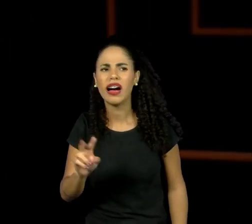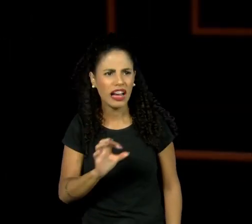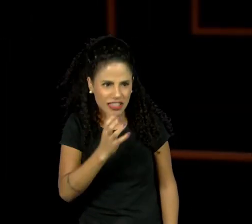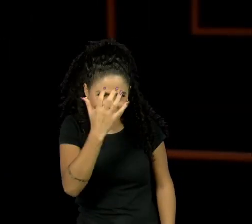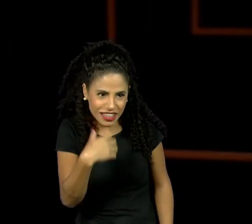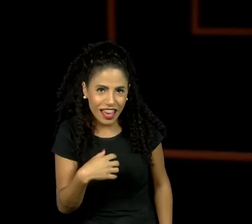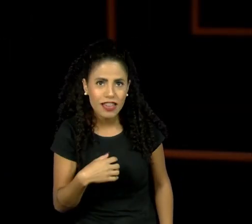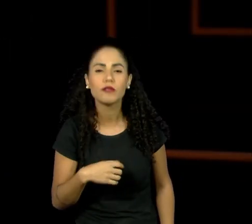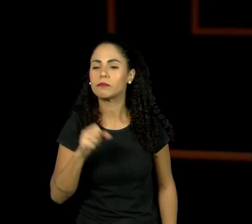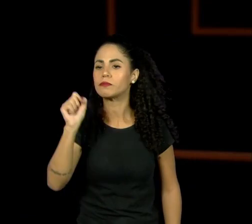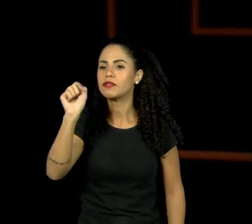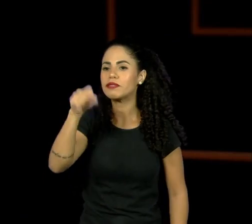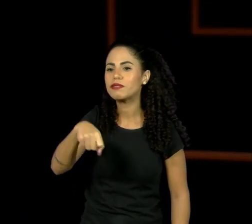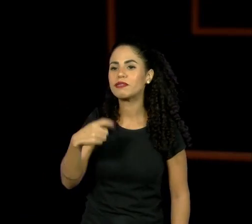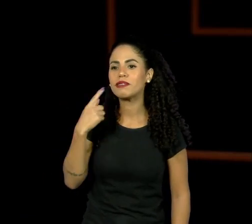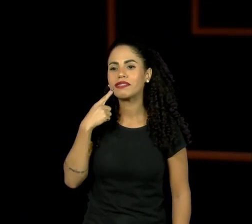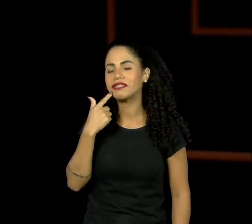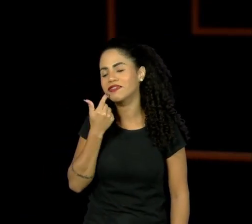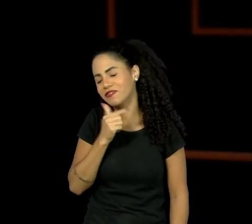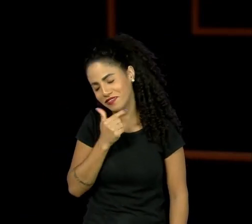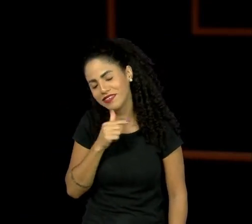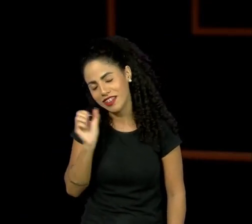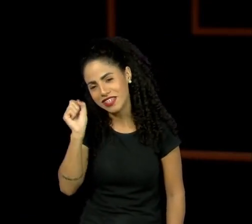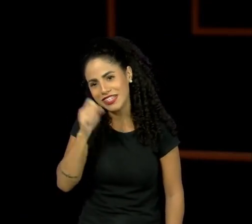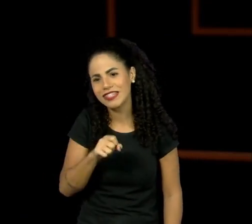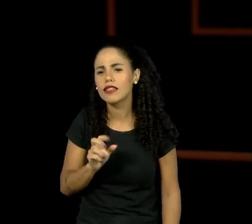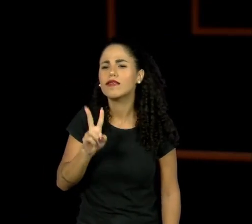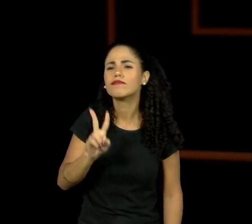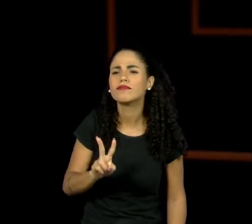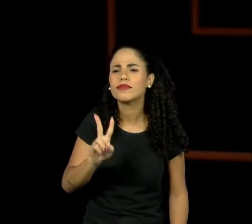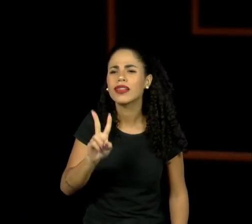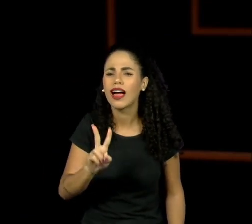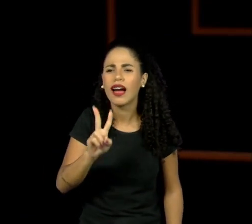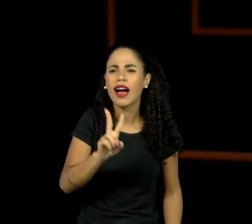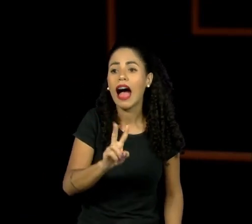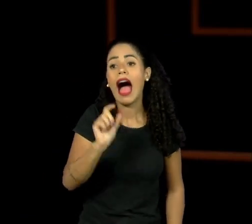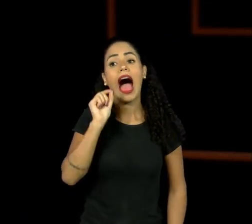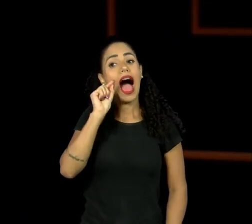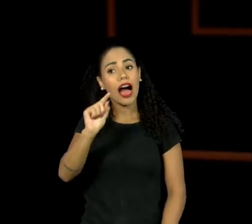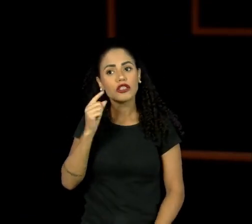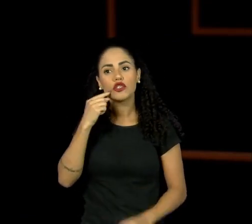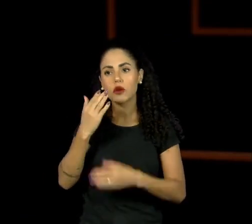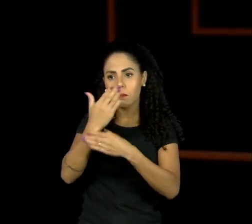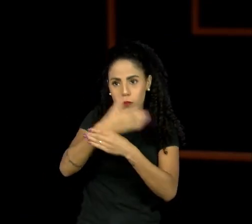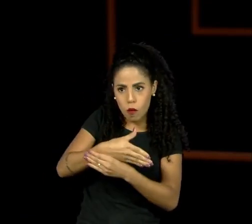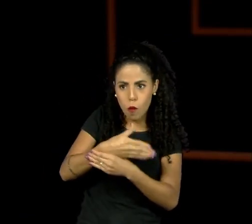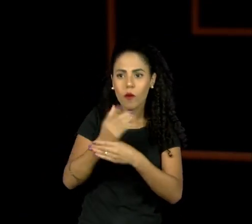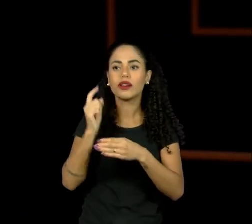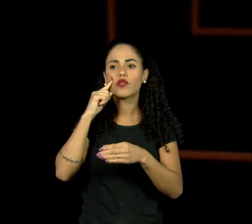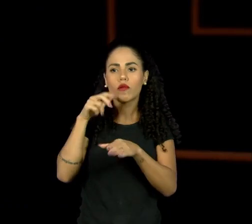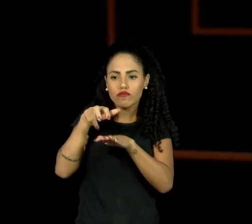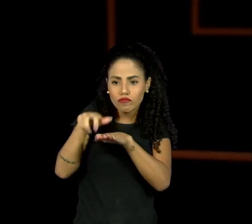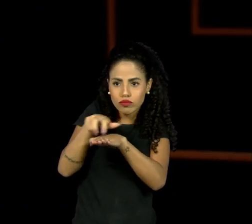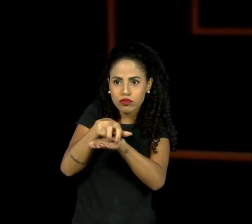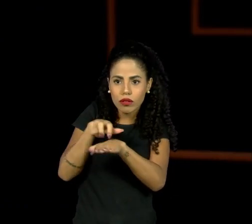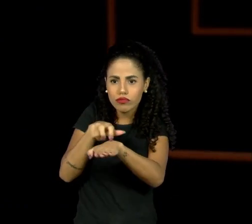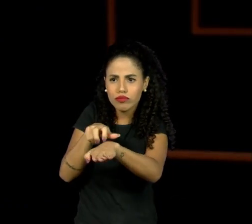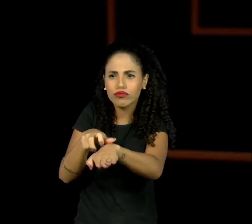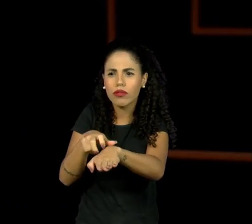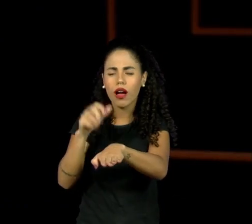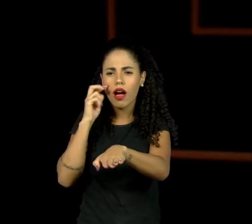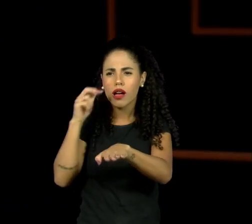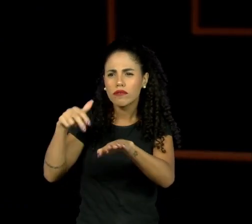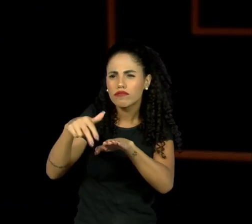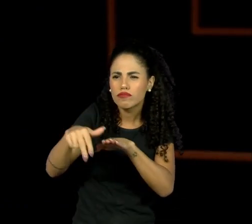Acho que a idade morreu de vergonha de contar. Entramos no carro, fomos andando. Lá, saltamos ali